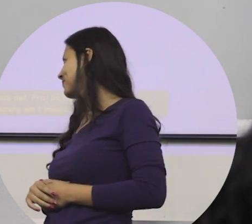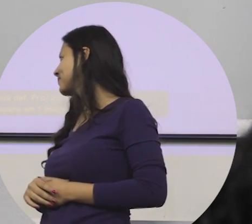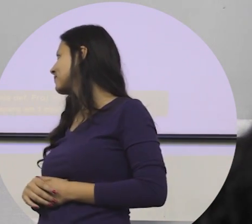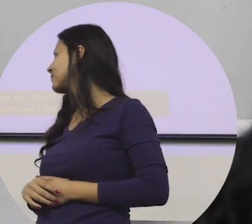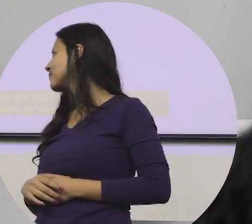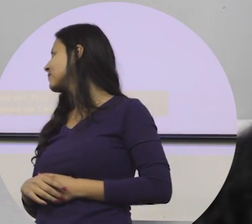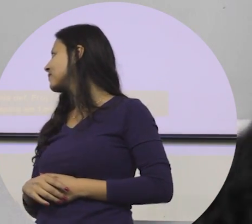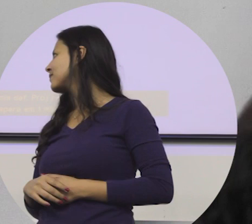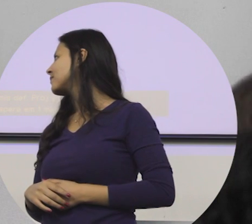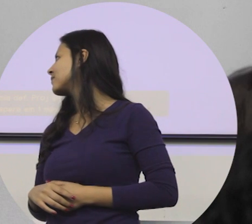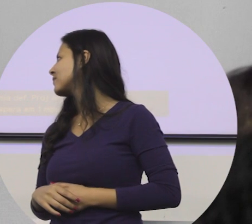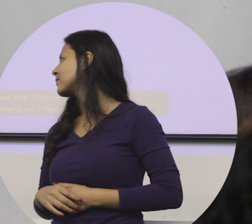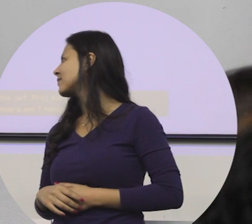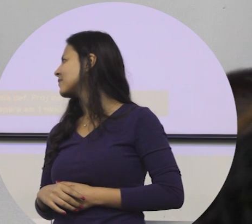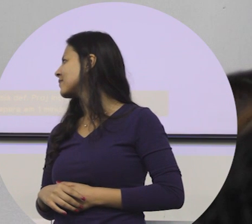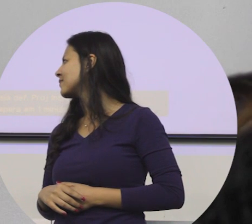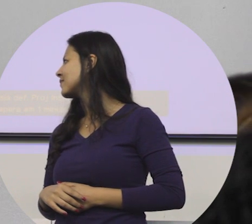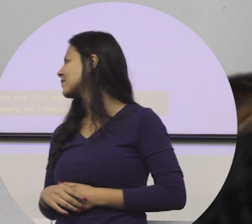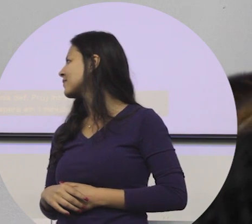assim. O conceito